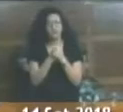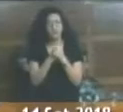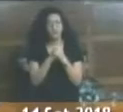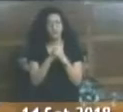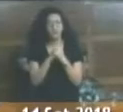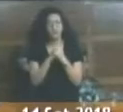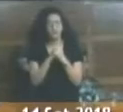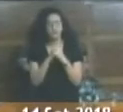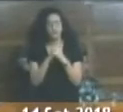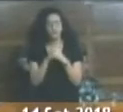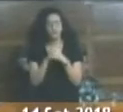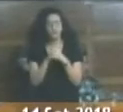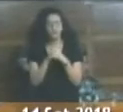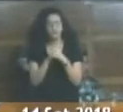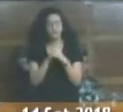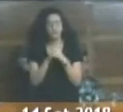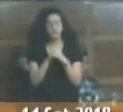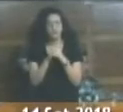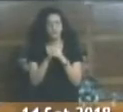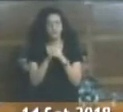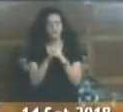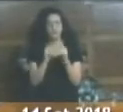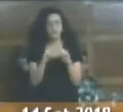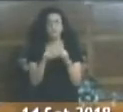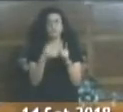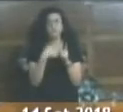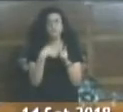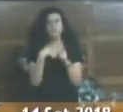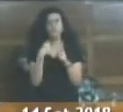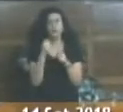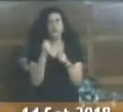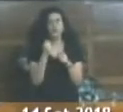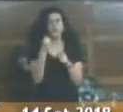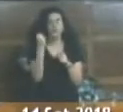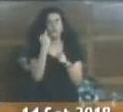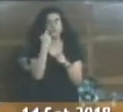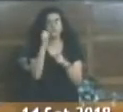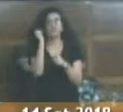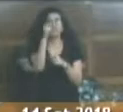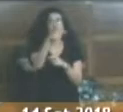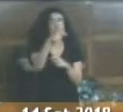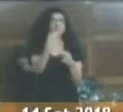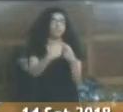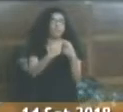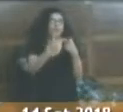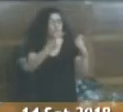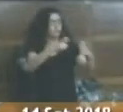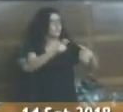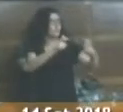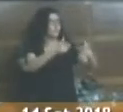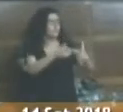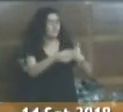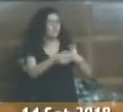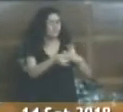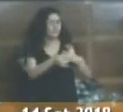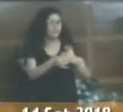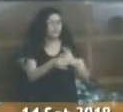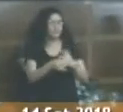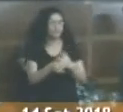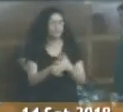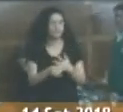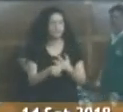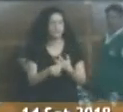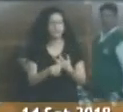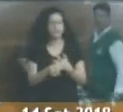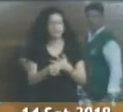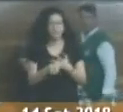outros peixes que estão procriando ali. Mas ele não pode ser pego, porque ele está dentro da área. Cara, a gente está pegando um peixe para comer, ou